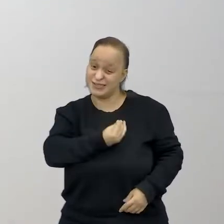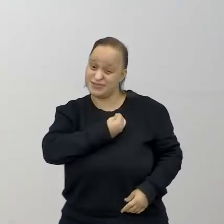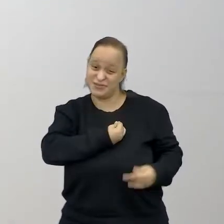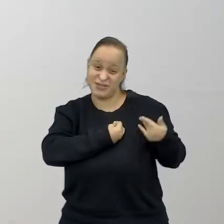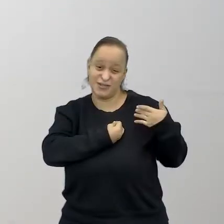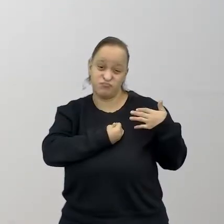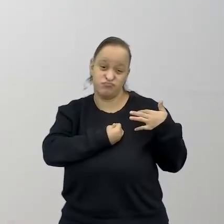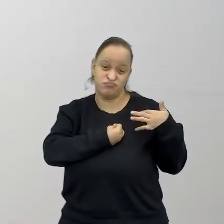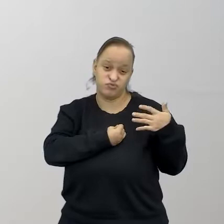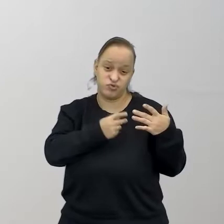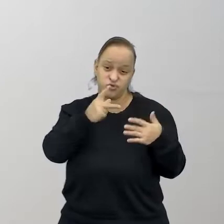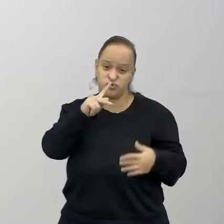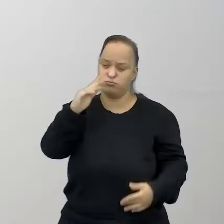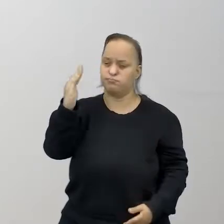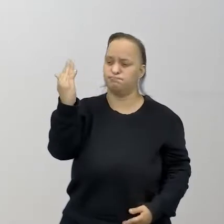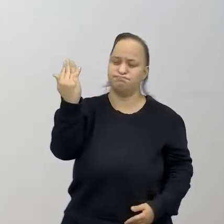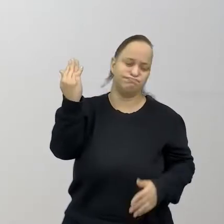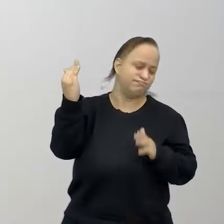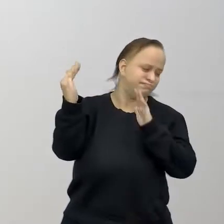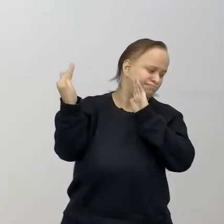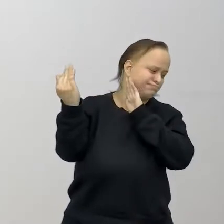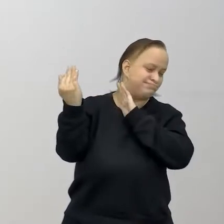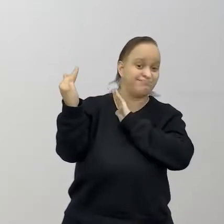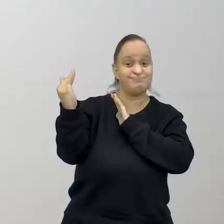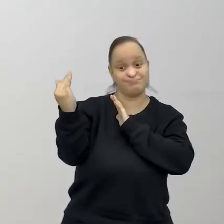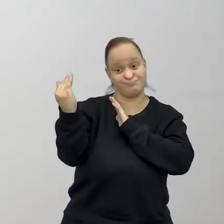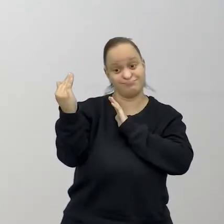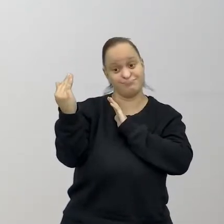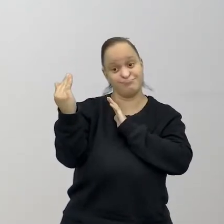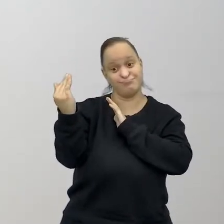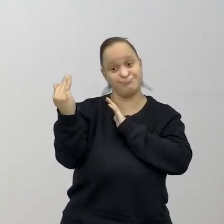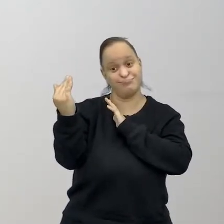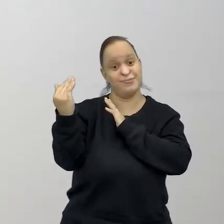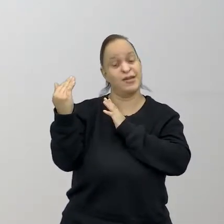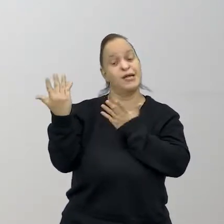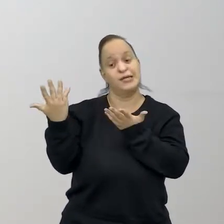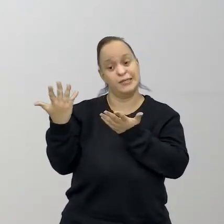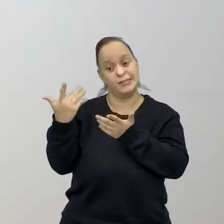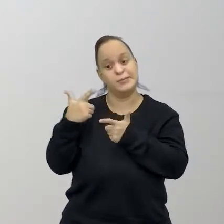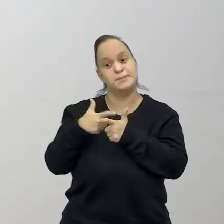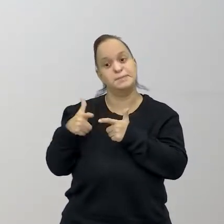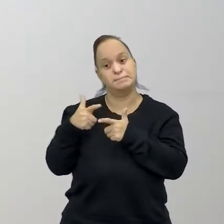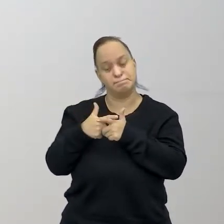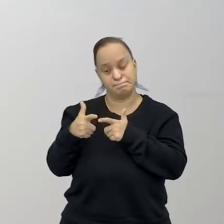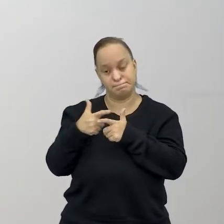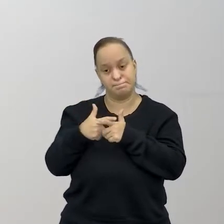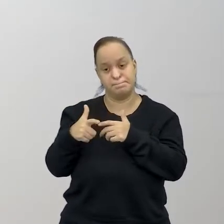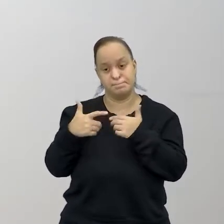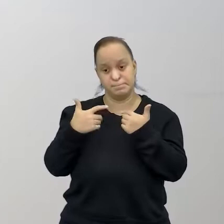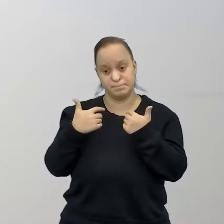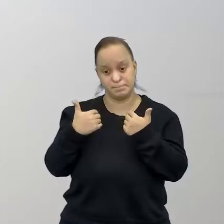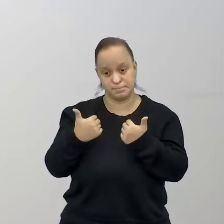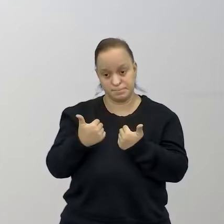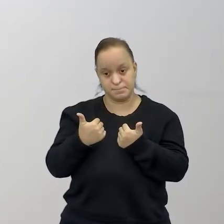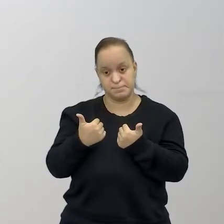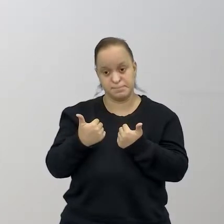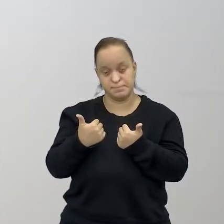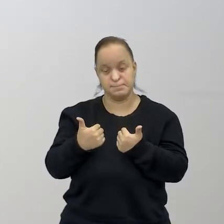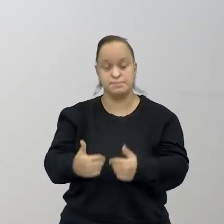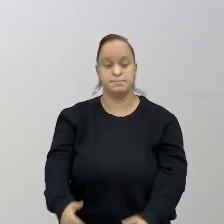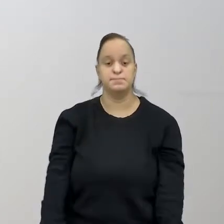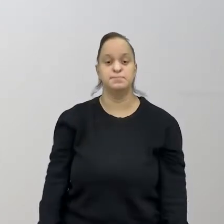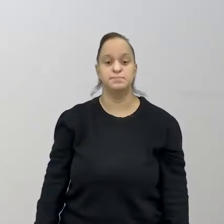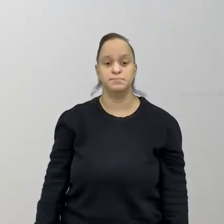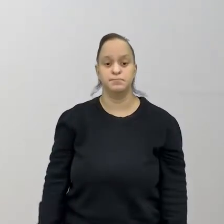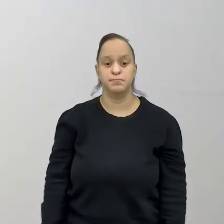no espelho, aí talvez a gente comece a falar de um transtorno e não só de coisas pontuais, tá? Então, que